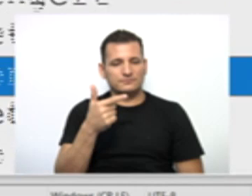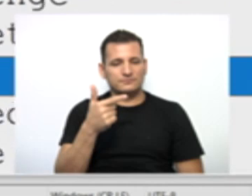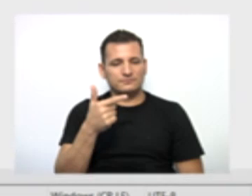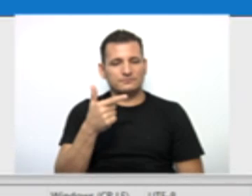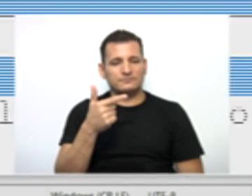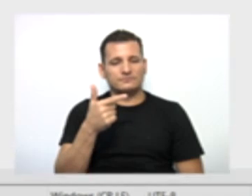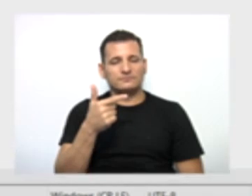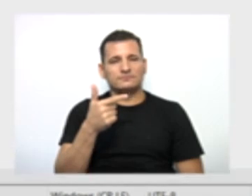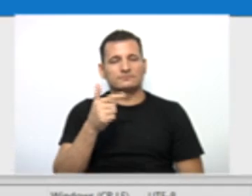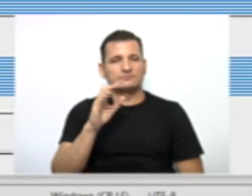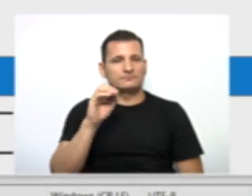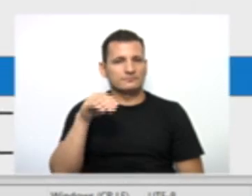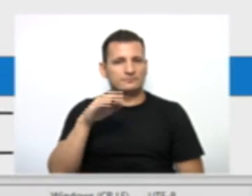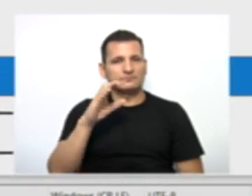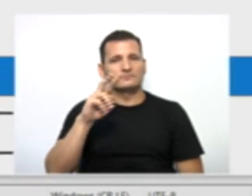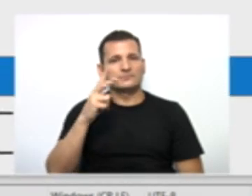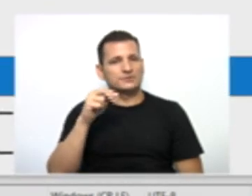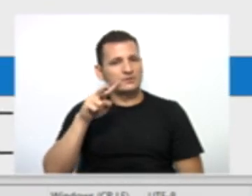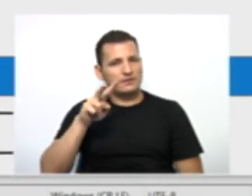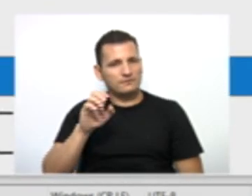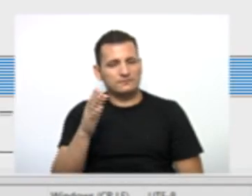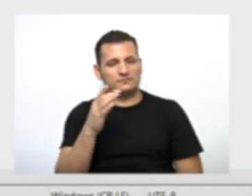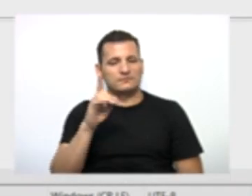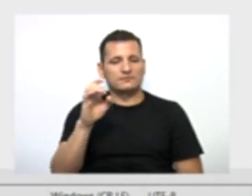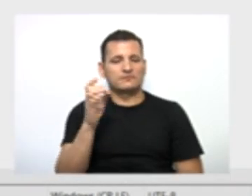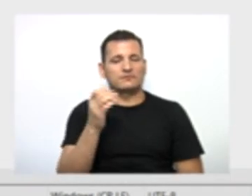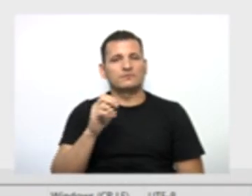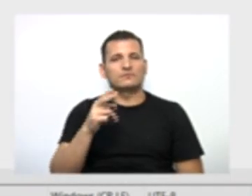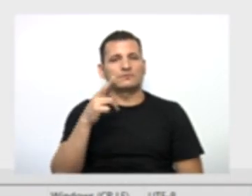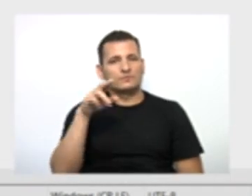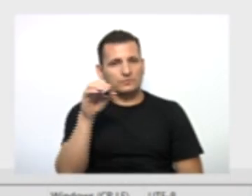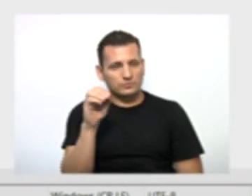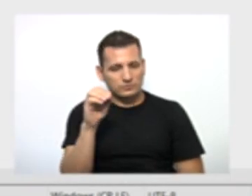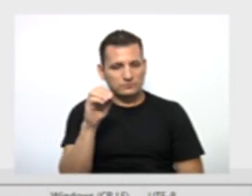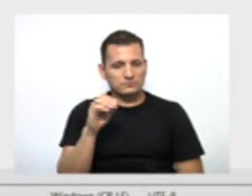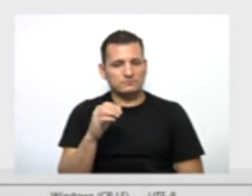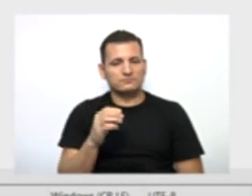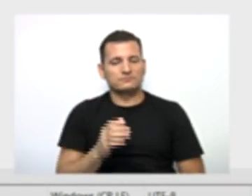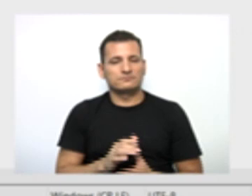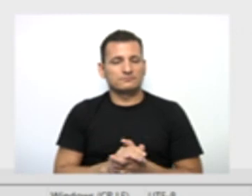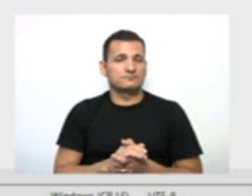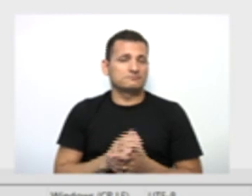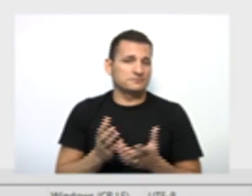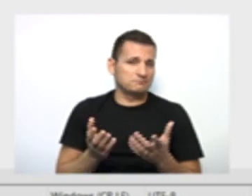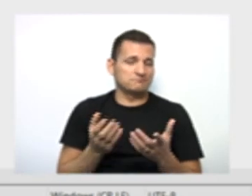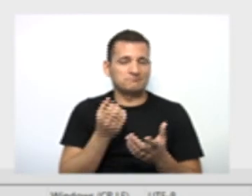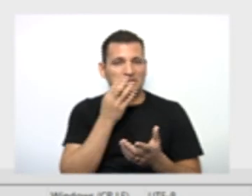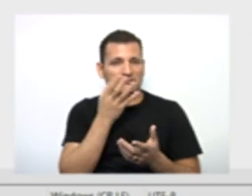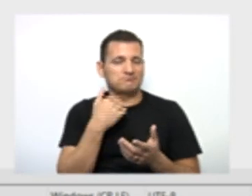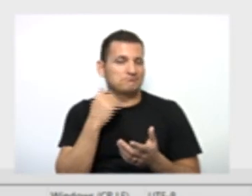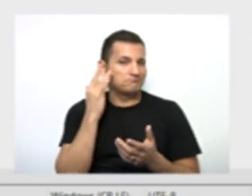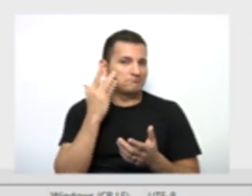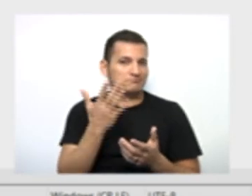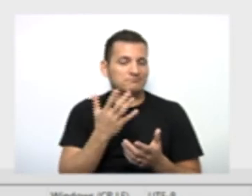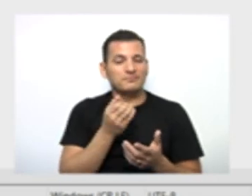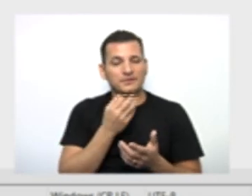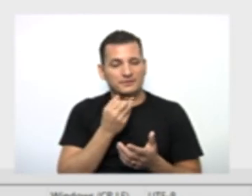com chave de ouro. Eu espero, porque para mim foi muito bem.